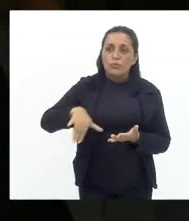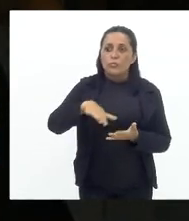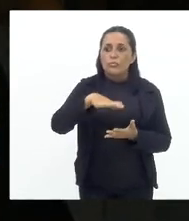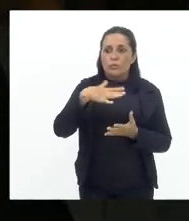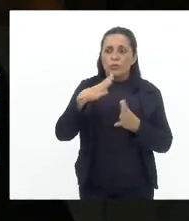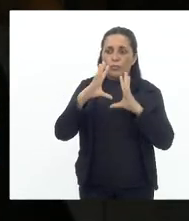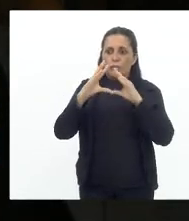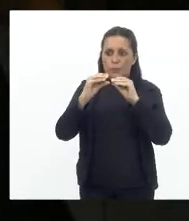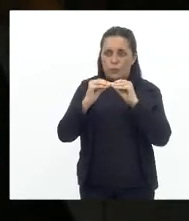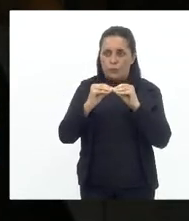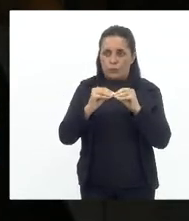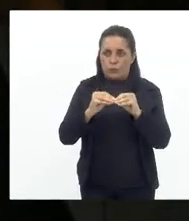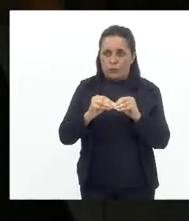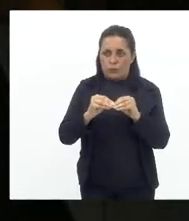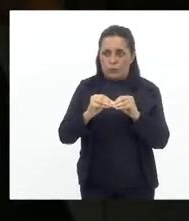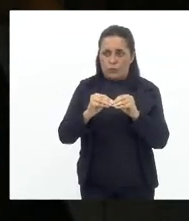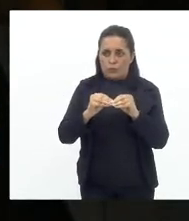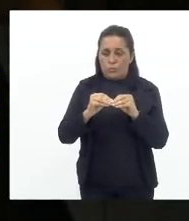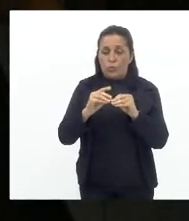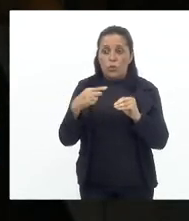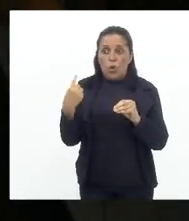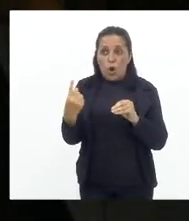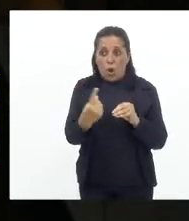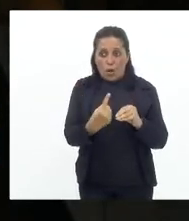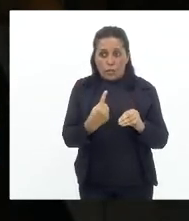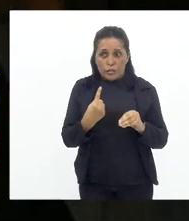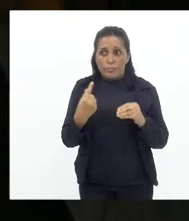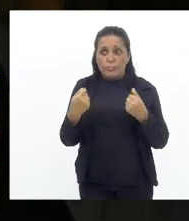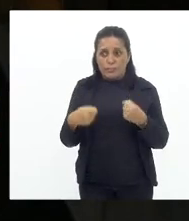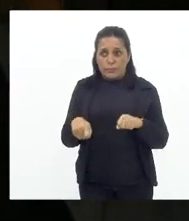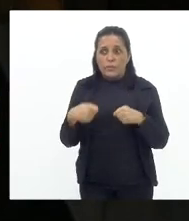concluindo senhora nos compete buscar